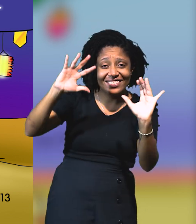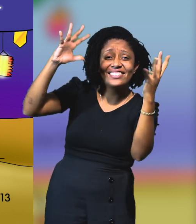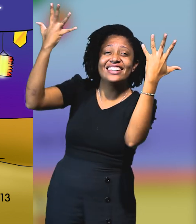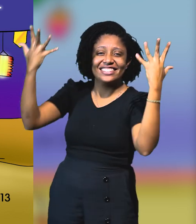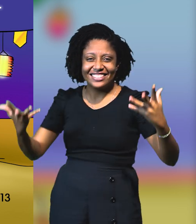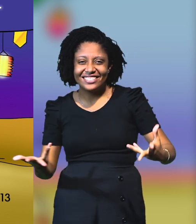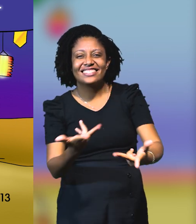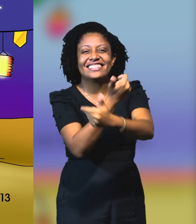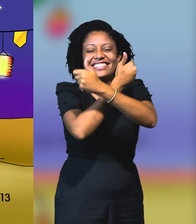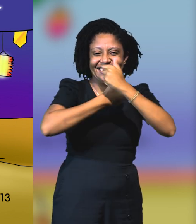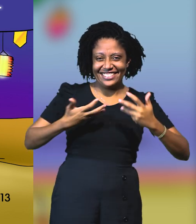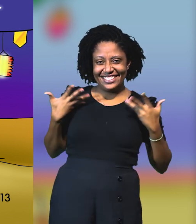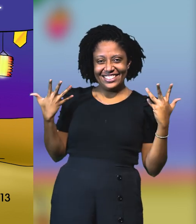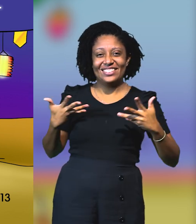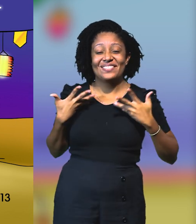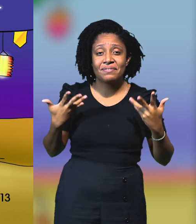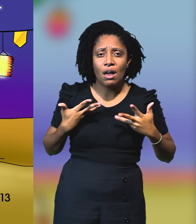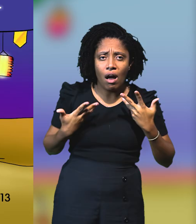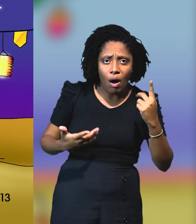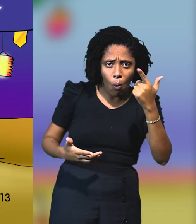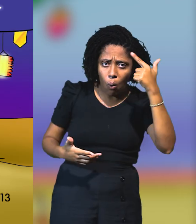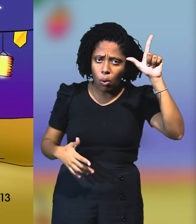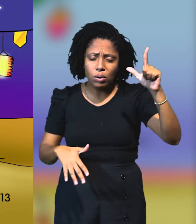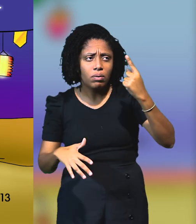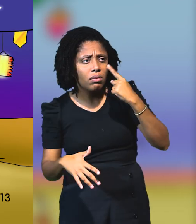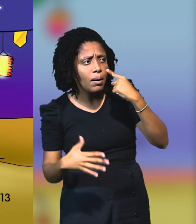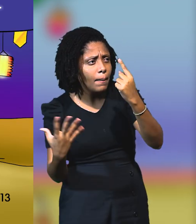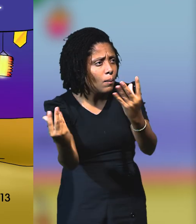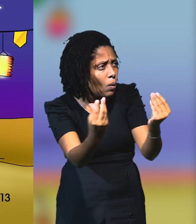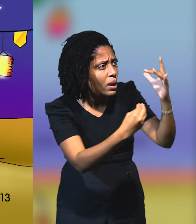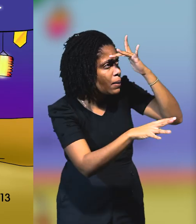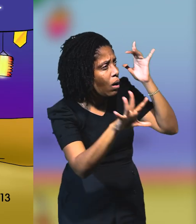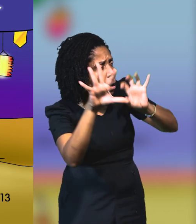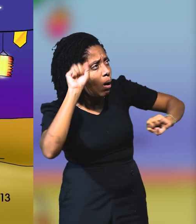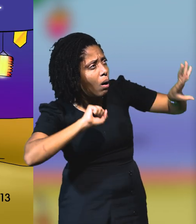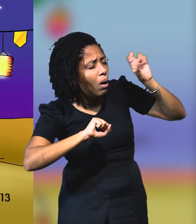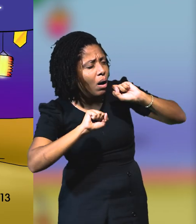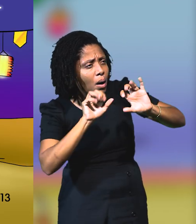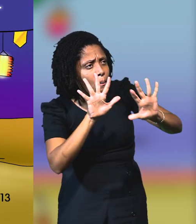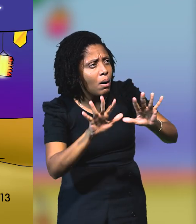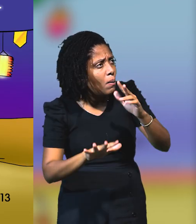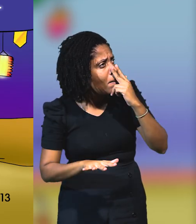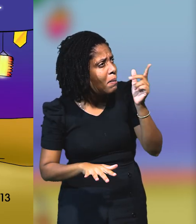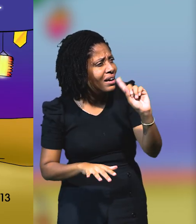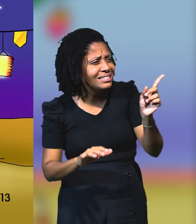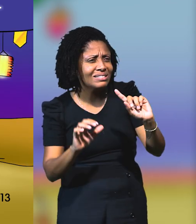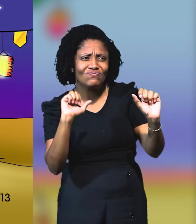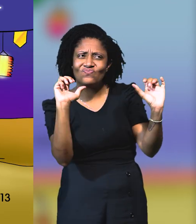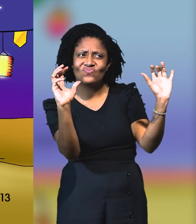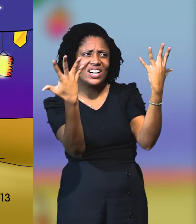encantar. Outro dia, um montão de gente também ouvia daqui, mas não parecia